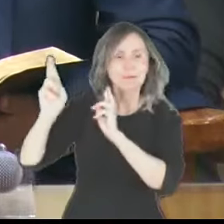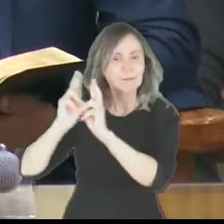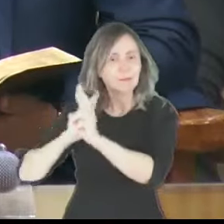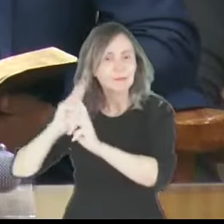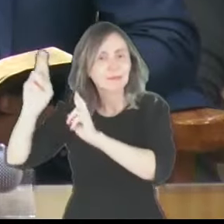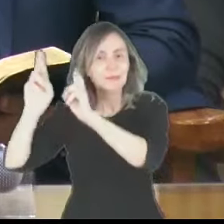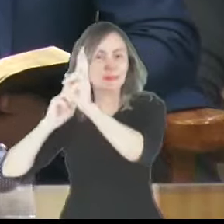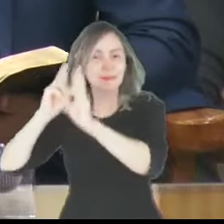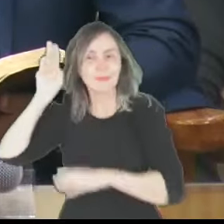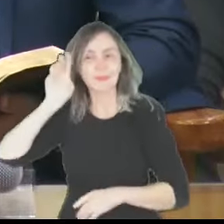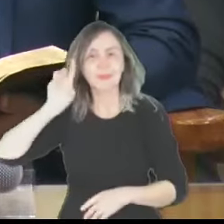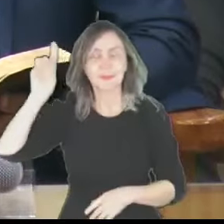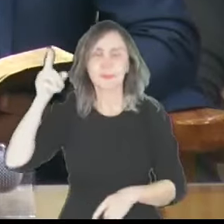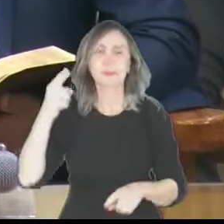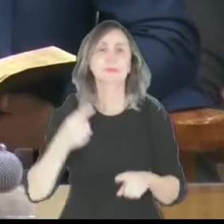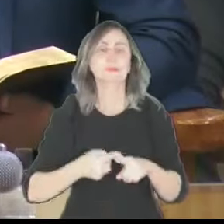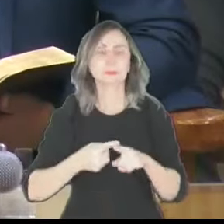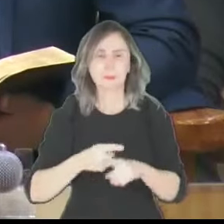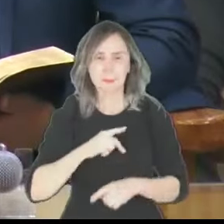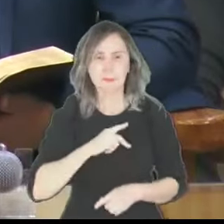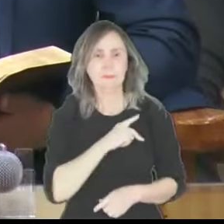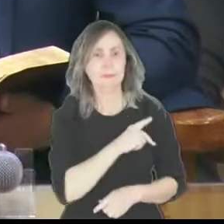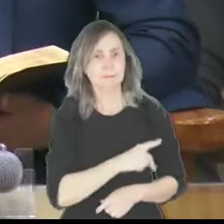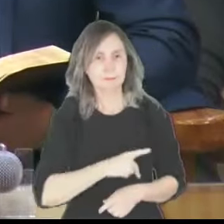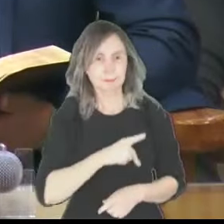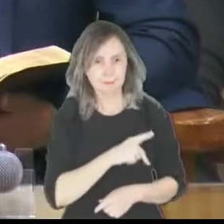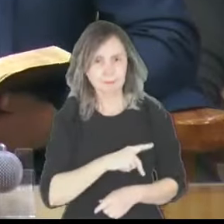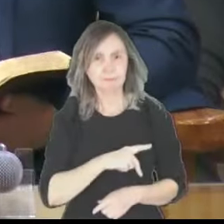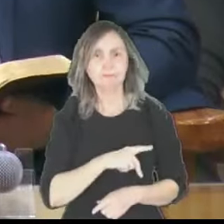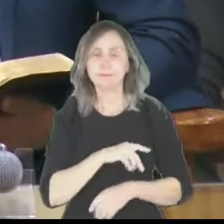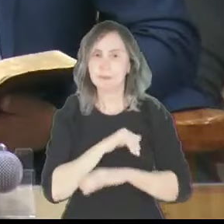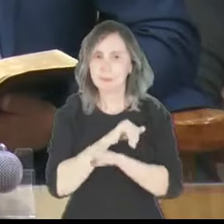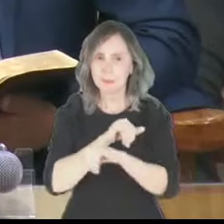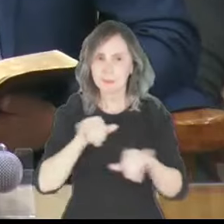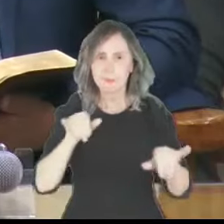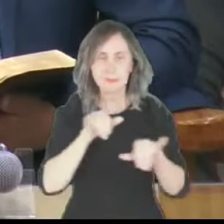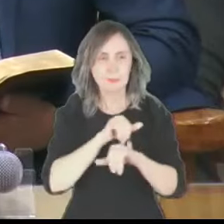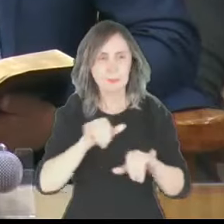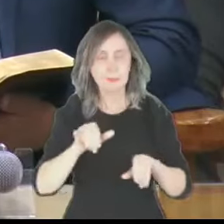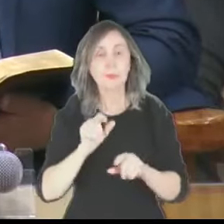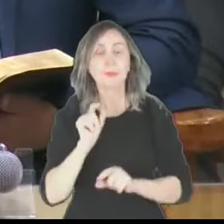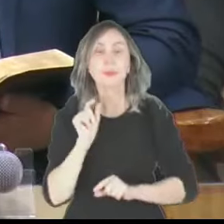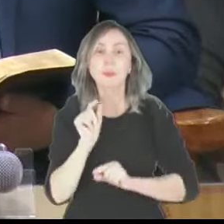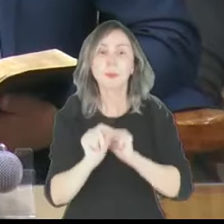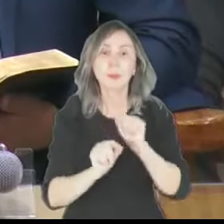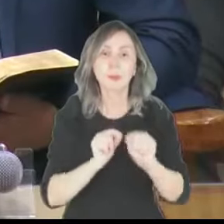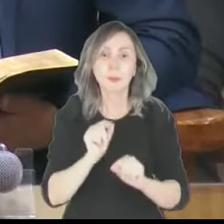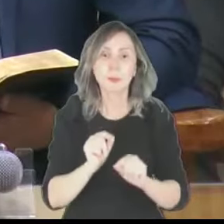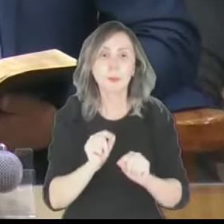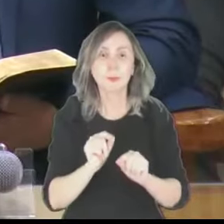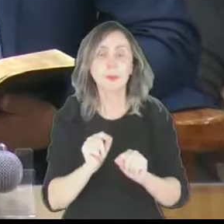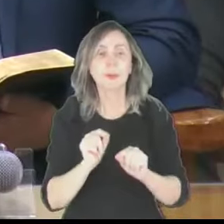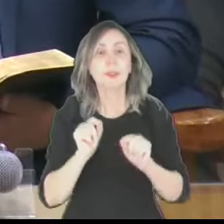Porque Paulo aqui, ele chama a atenção de todos nós, exatamente sobre a